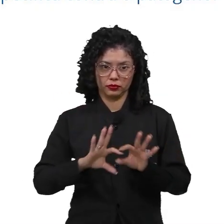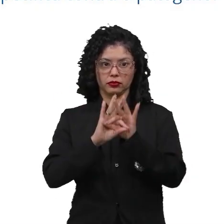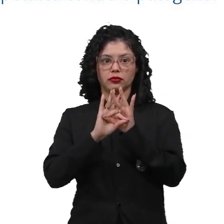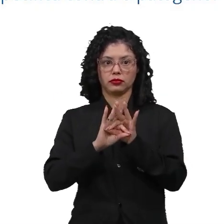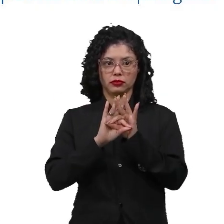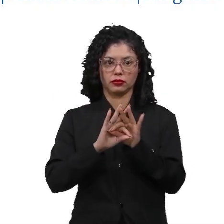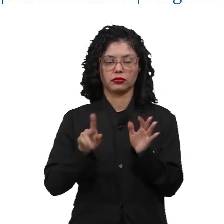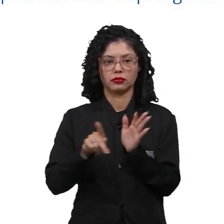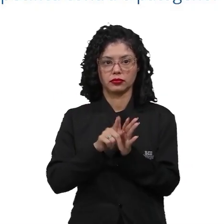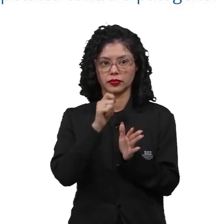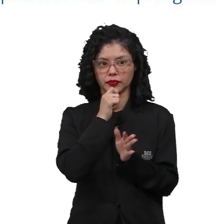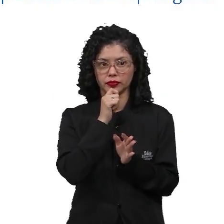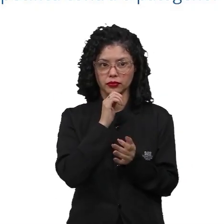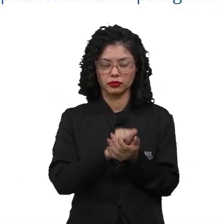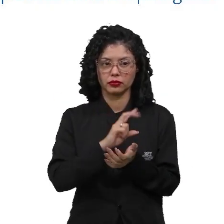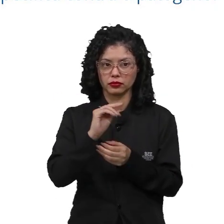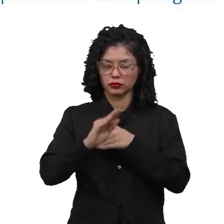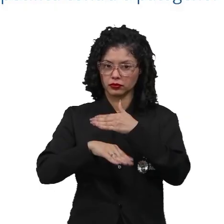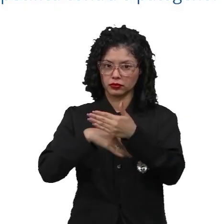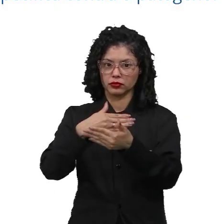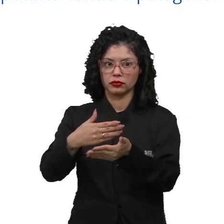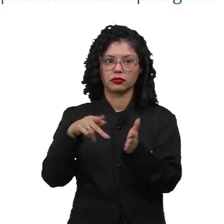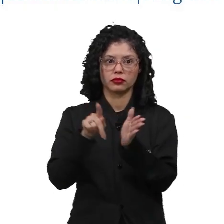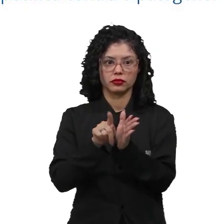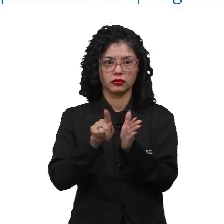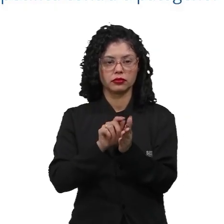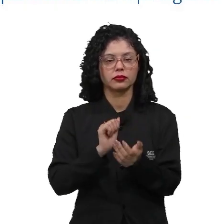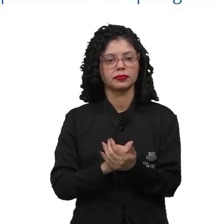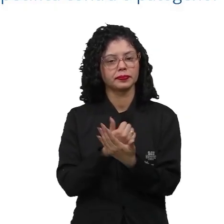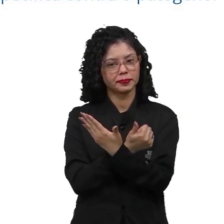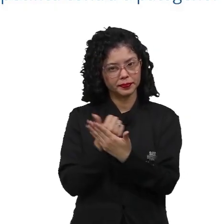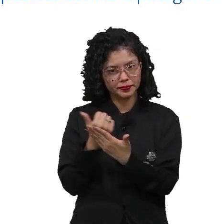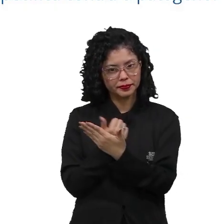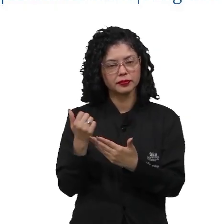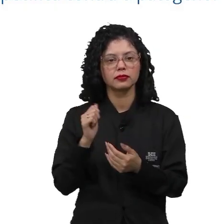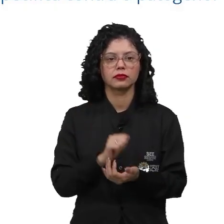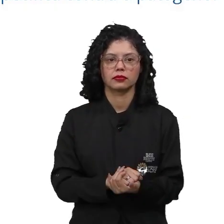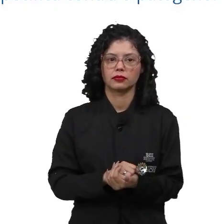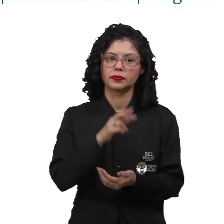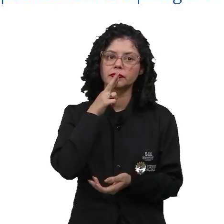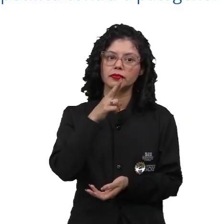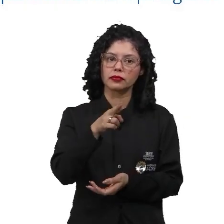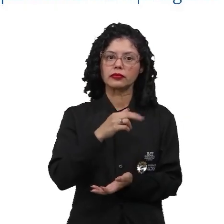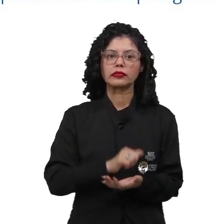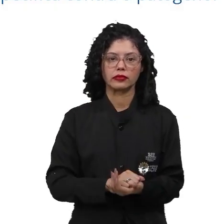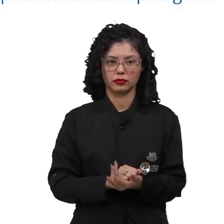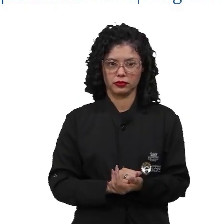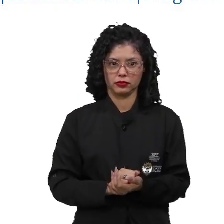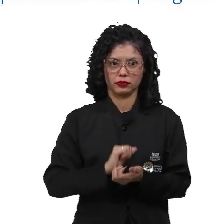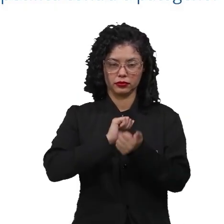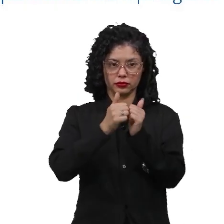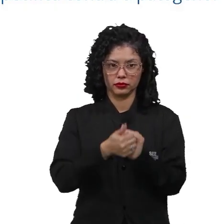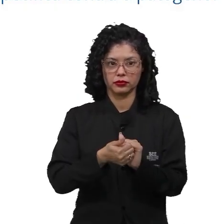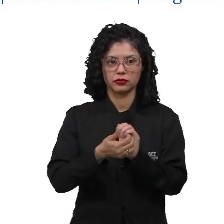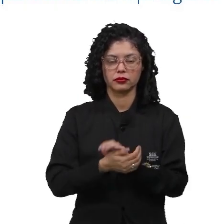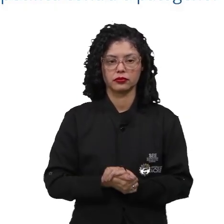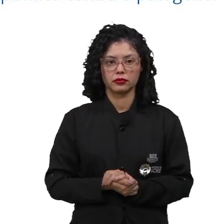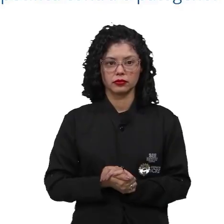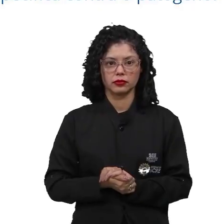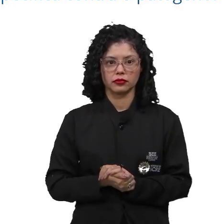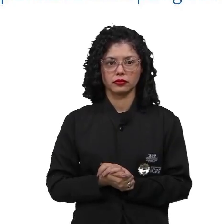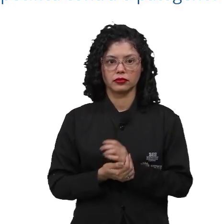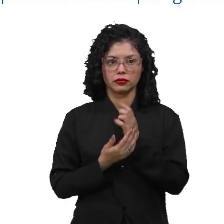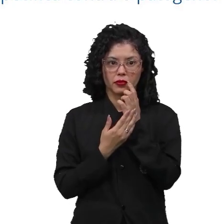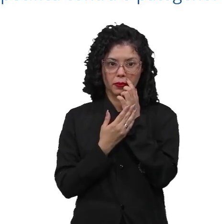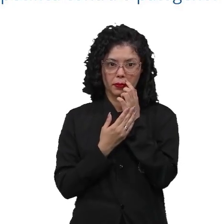a ela. E aí vai fazer esse processo de ativação, né, da resposta adaptativa.